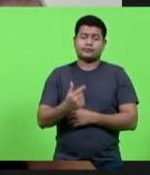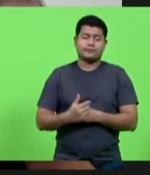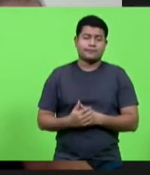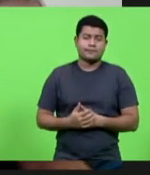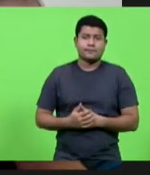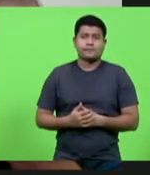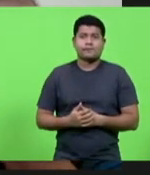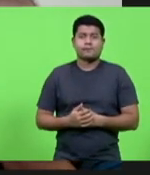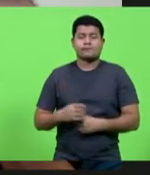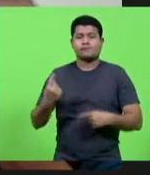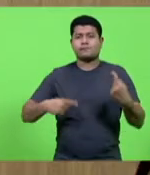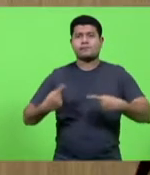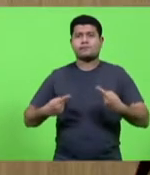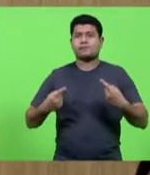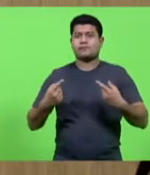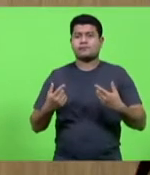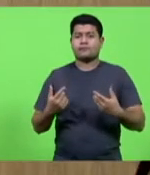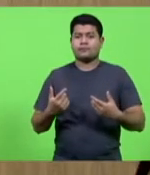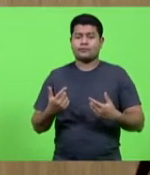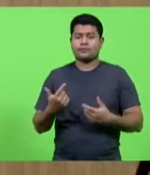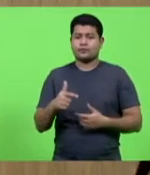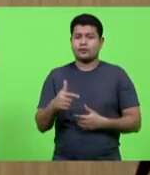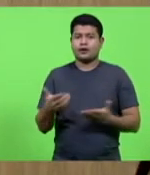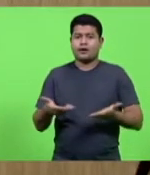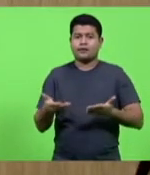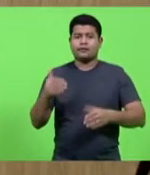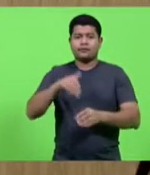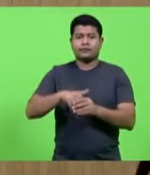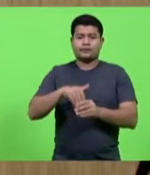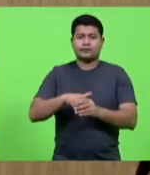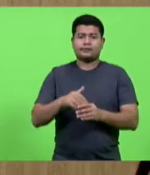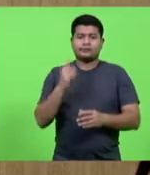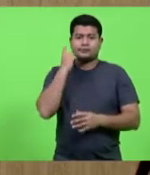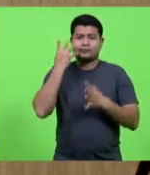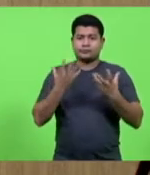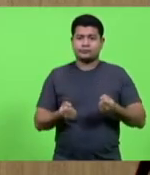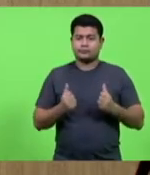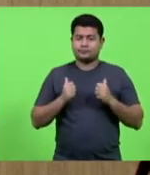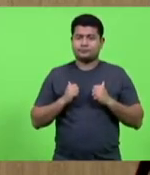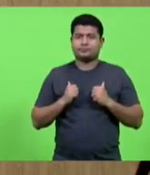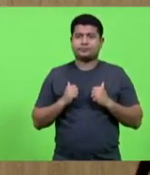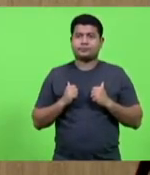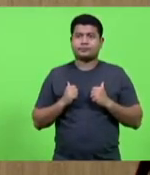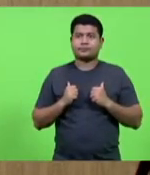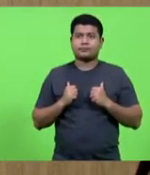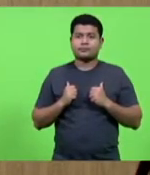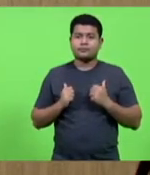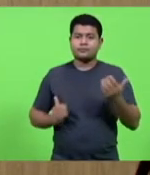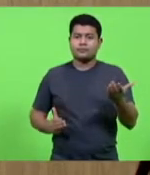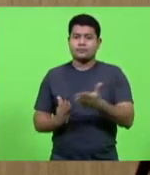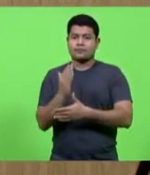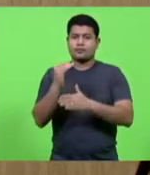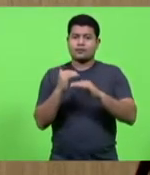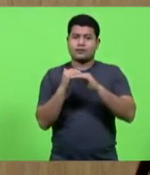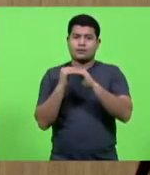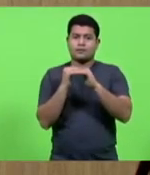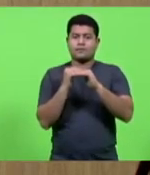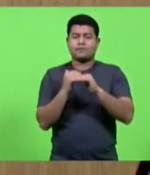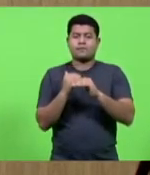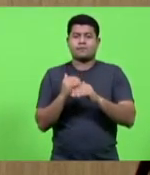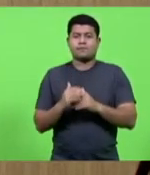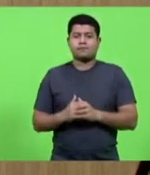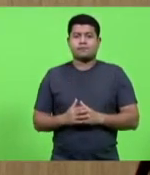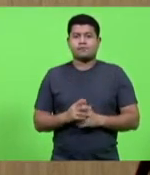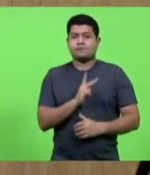Não havendo mais quem queira discutir, em votação, deputados que aprovam permaneçam como se encontram. Aprovado por unanimidade.